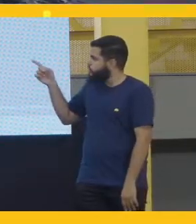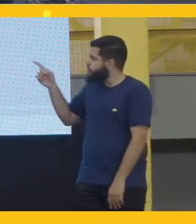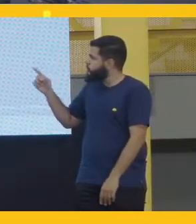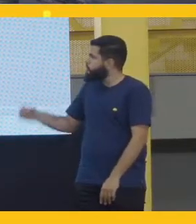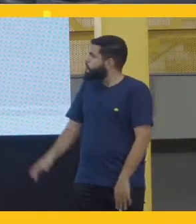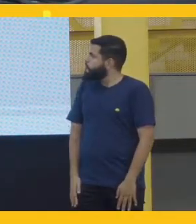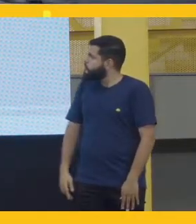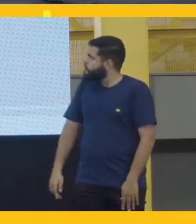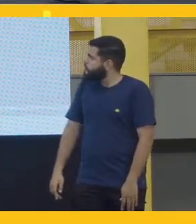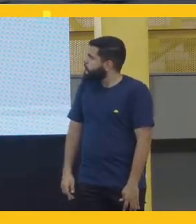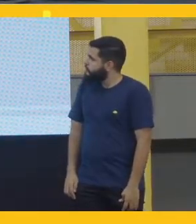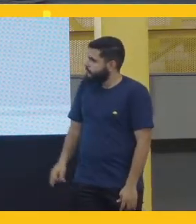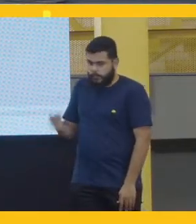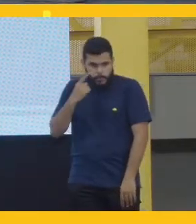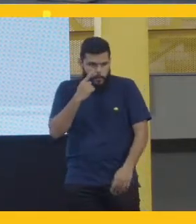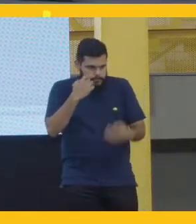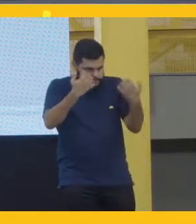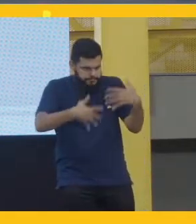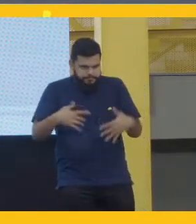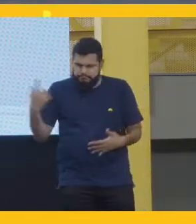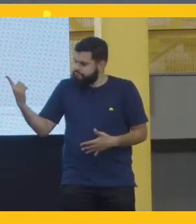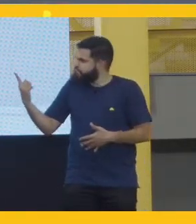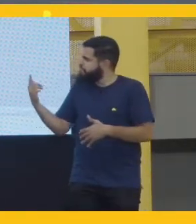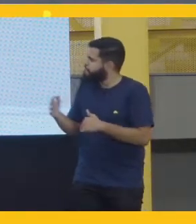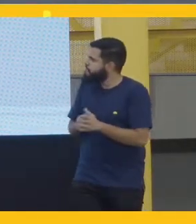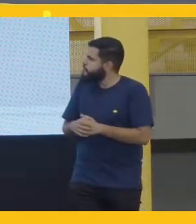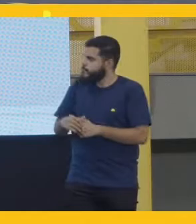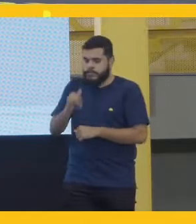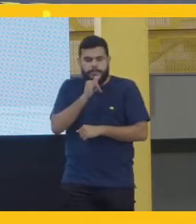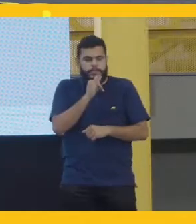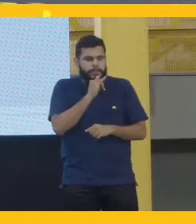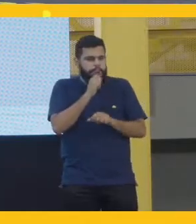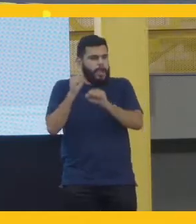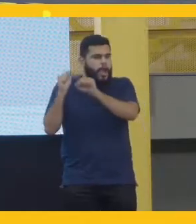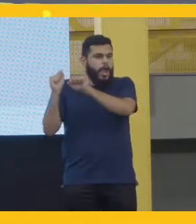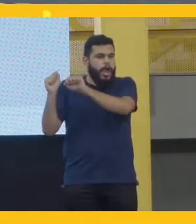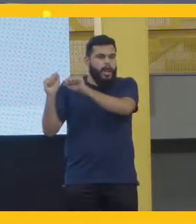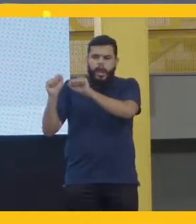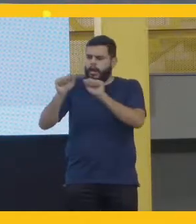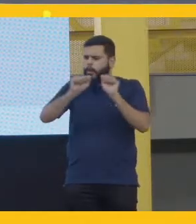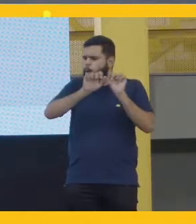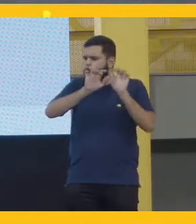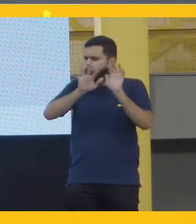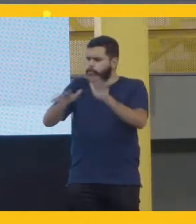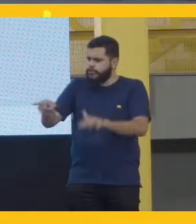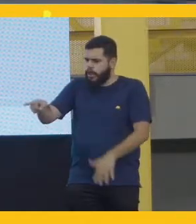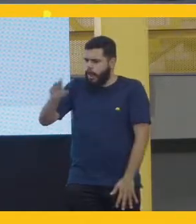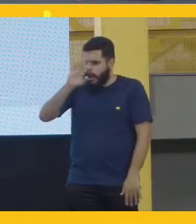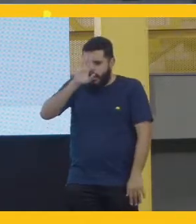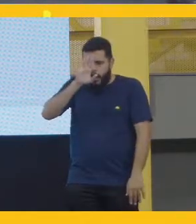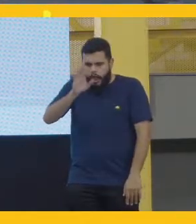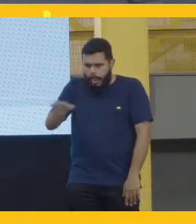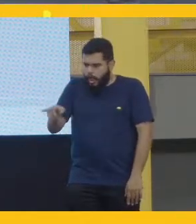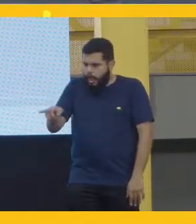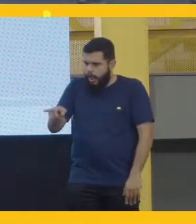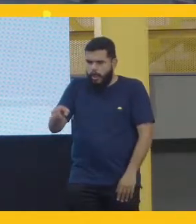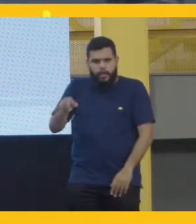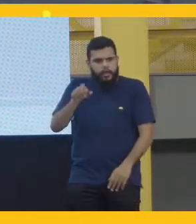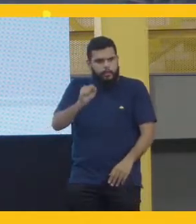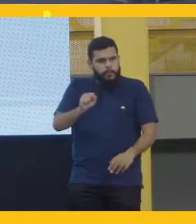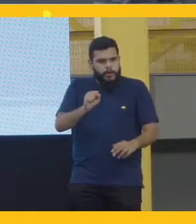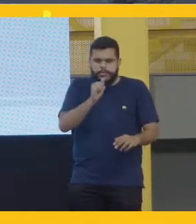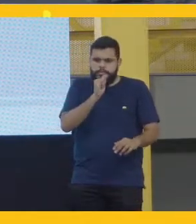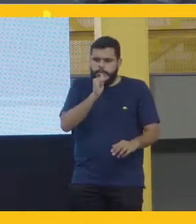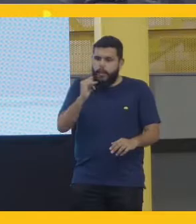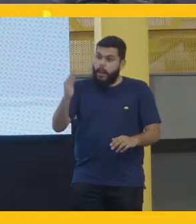Fenômenos luminosos para a gente entender. Suponha que a luz chegou a um objeto. A luz pode bater e voltar. A